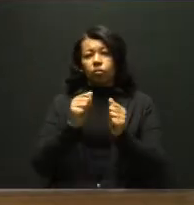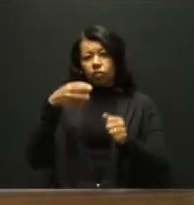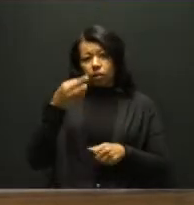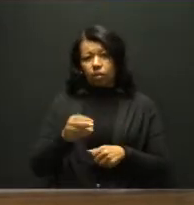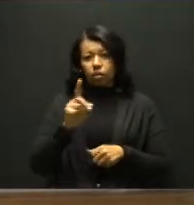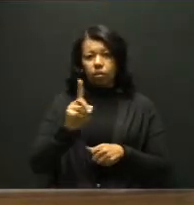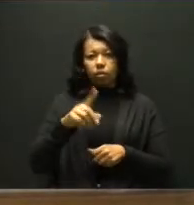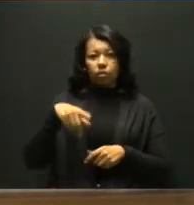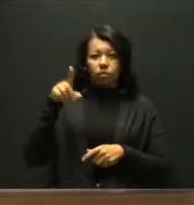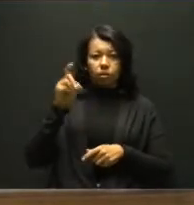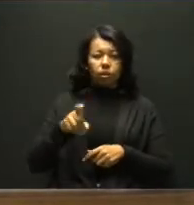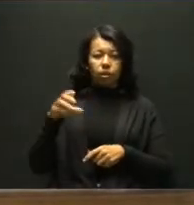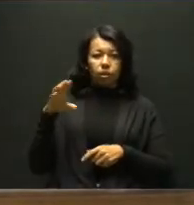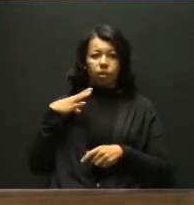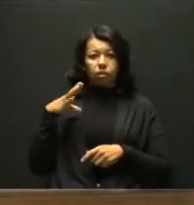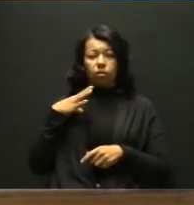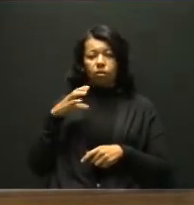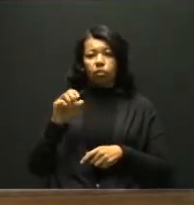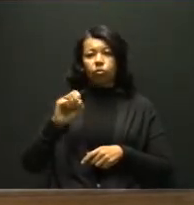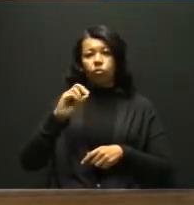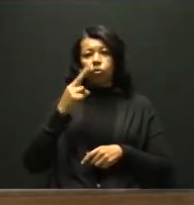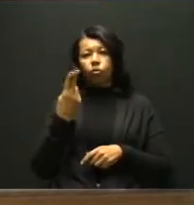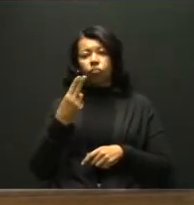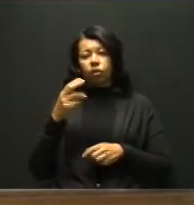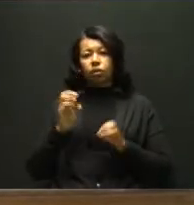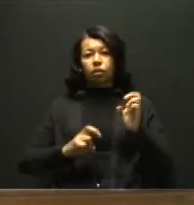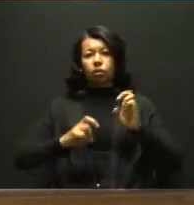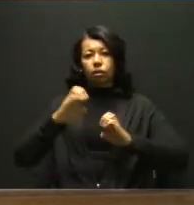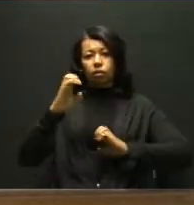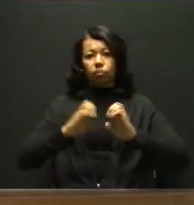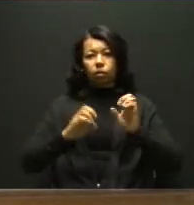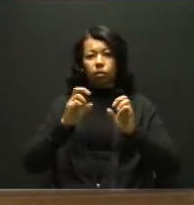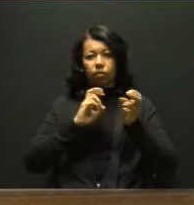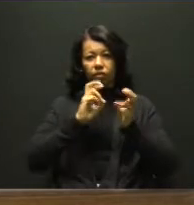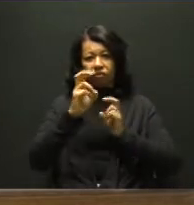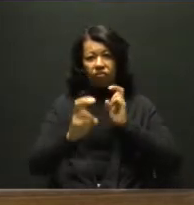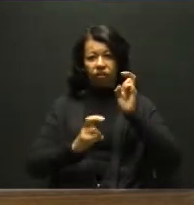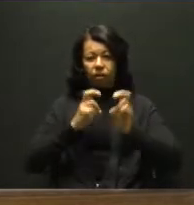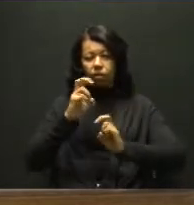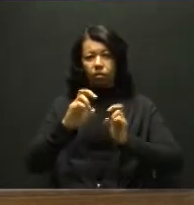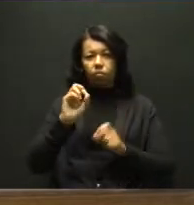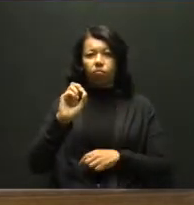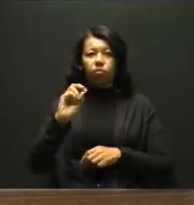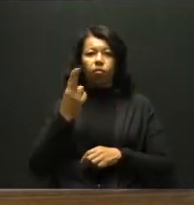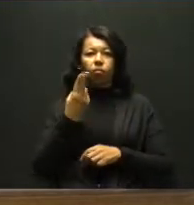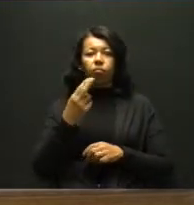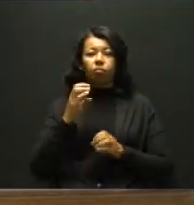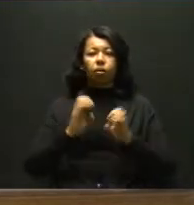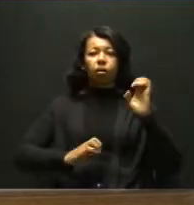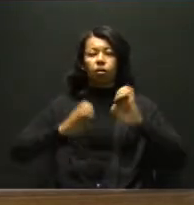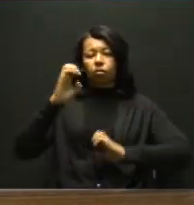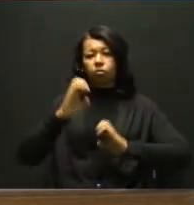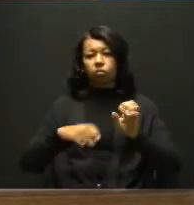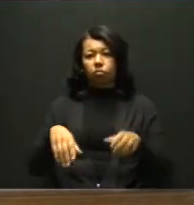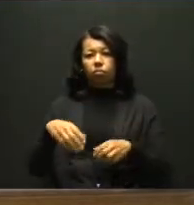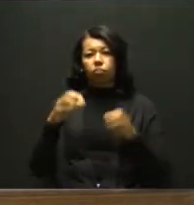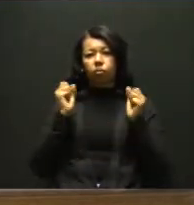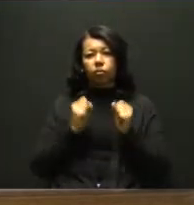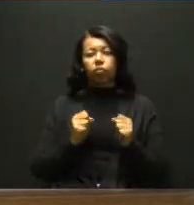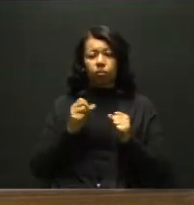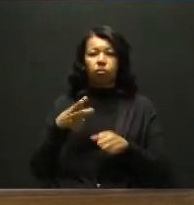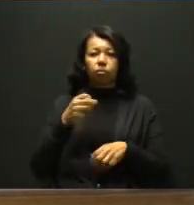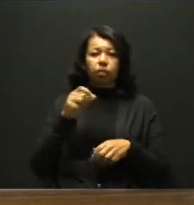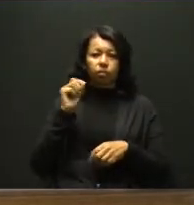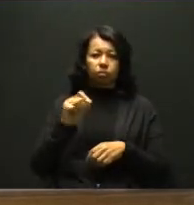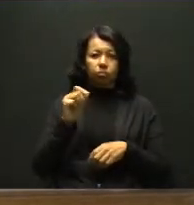vai ser um município ou vai ser a empresa serra ou vai ser indústria e de repente pode pegar esse gancho resolvendo esse